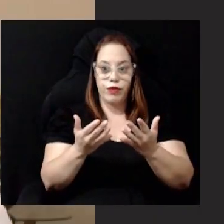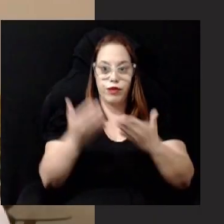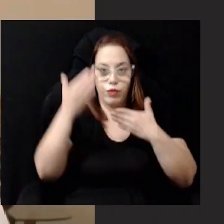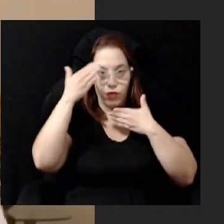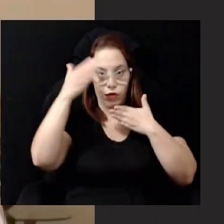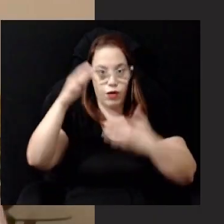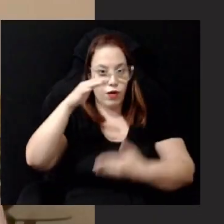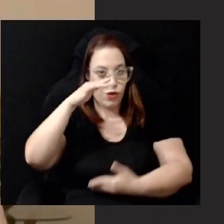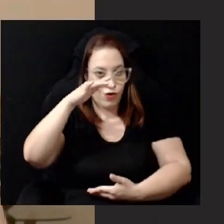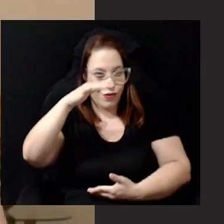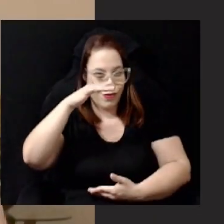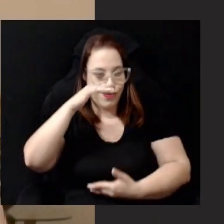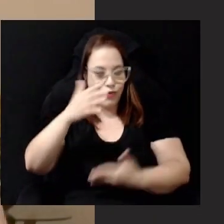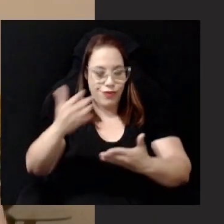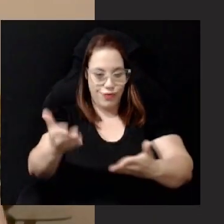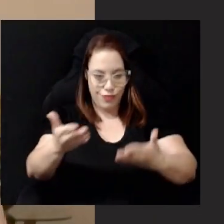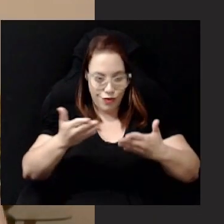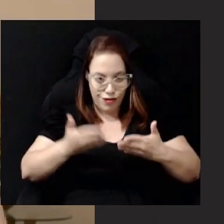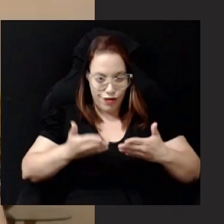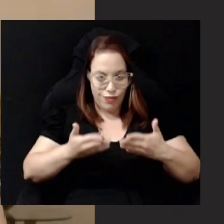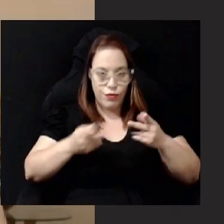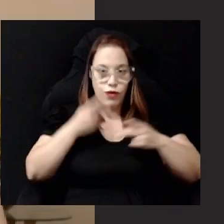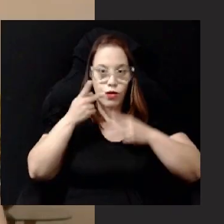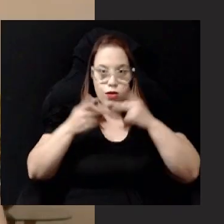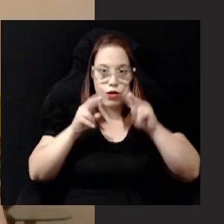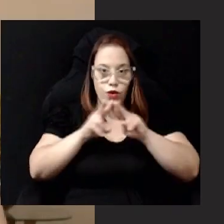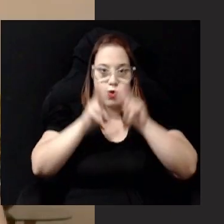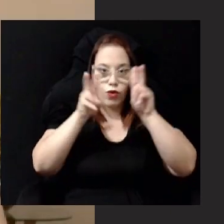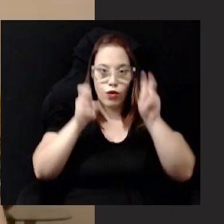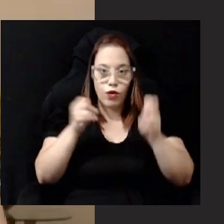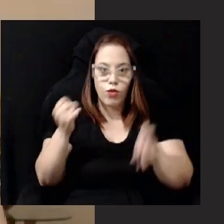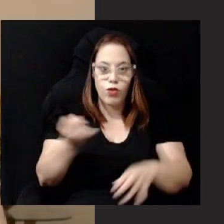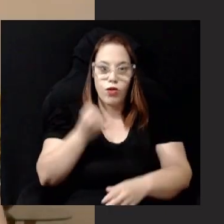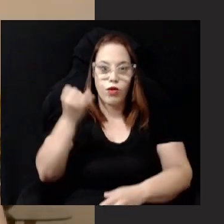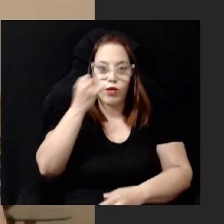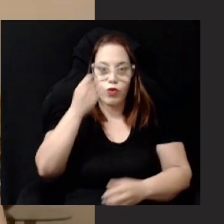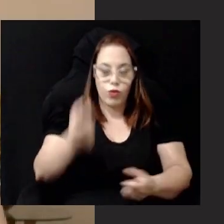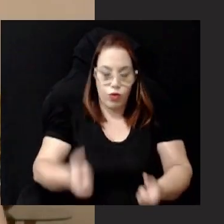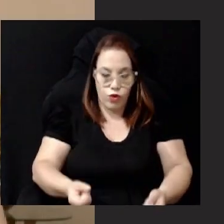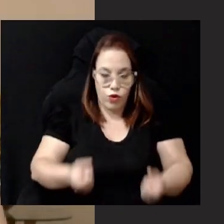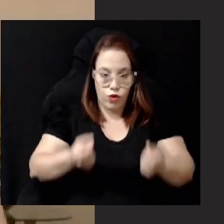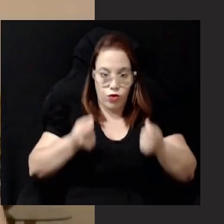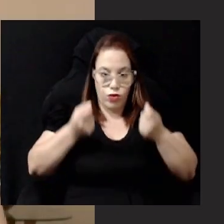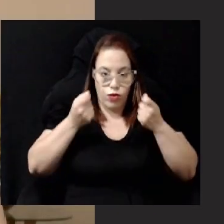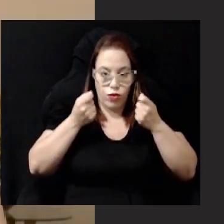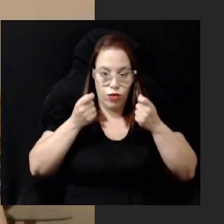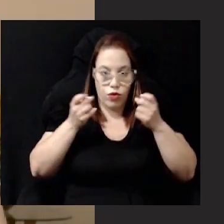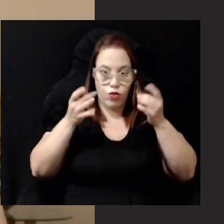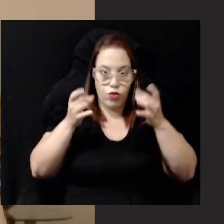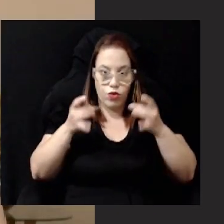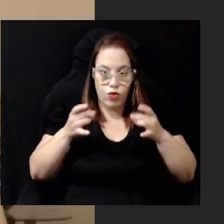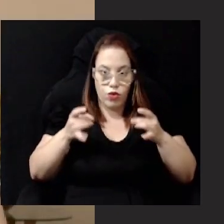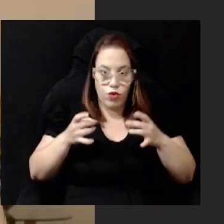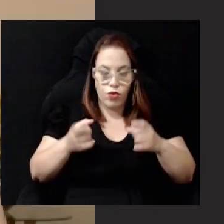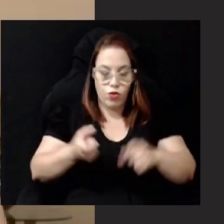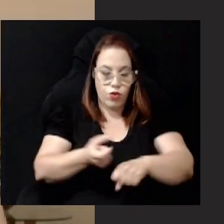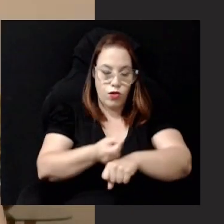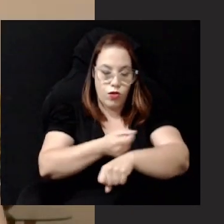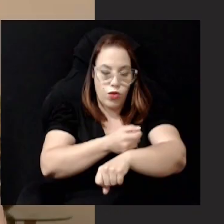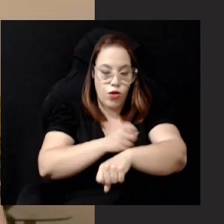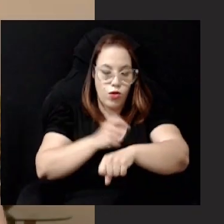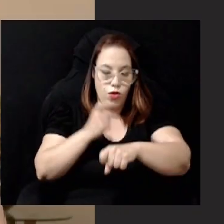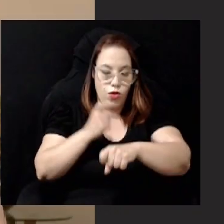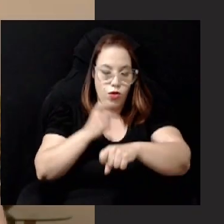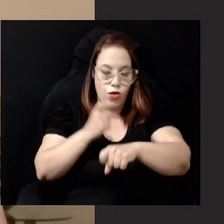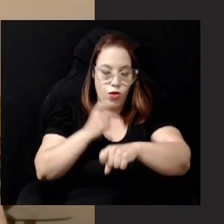Obrigado, Ana, obrigado pelo convite. Como você falou, vou falar de um tema tão importante que é o câncer em geral, especificamente agora sobre câncer ósseo.